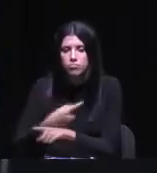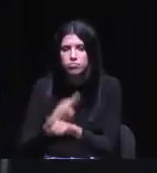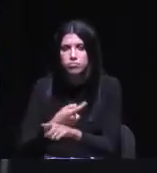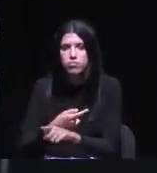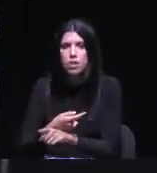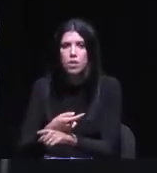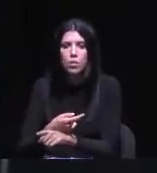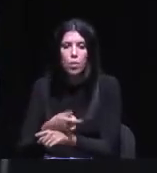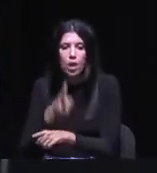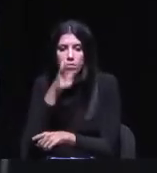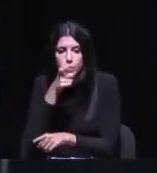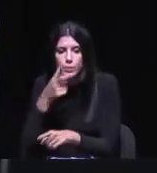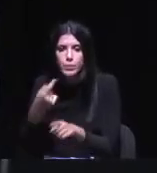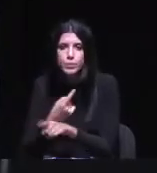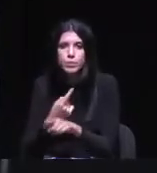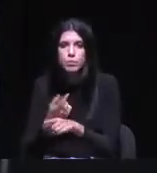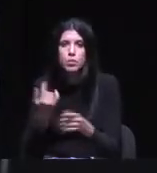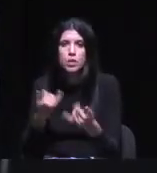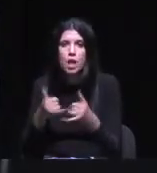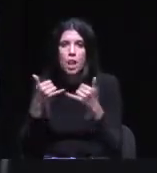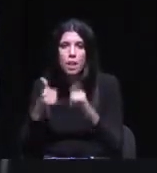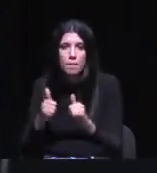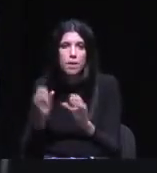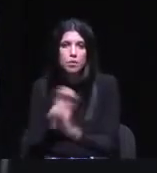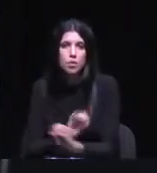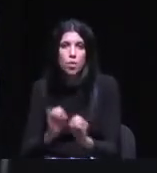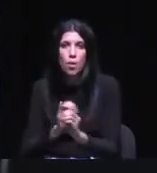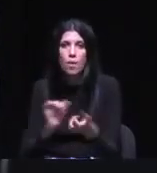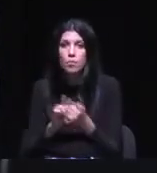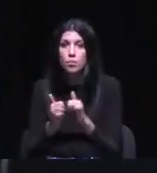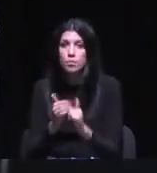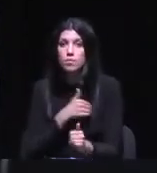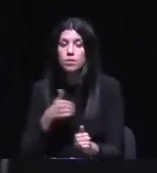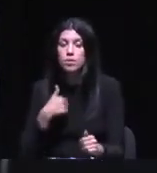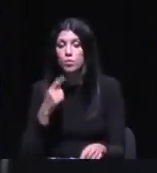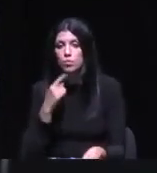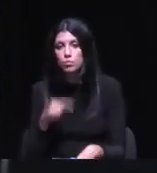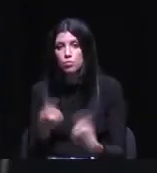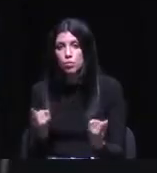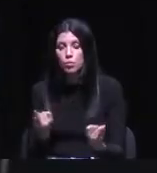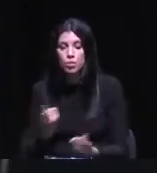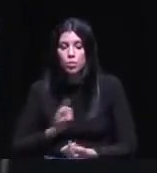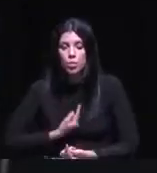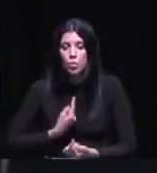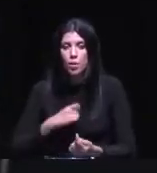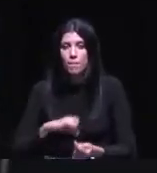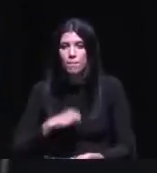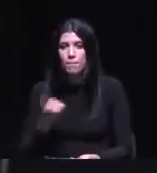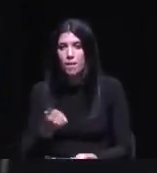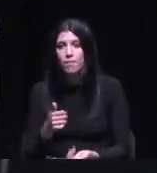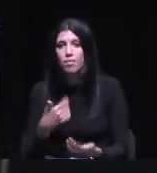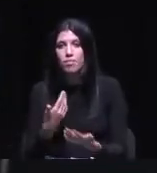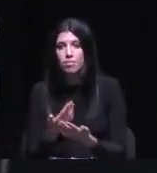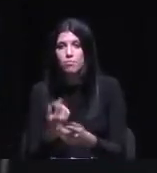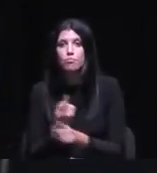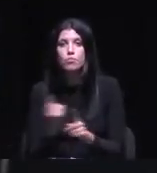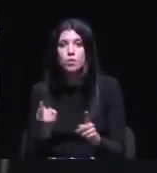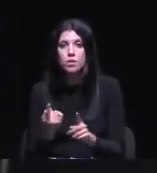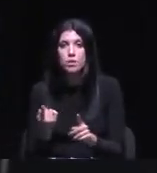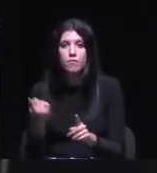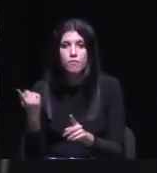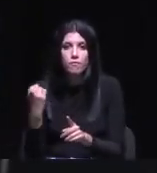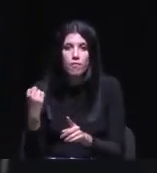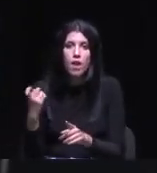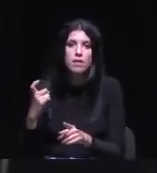das condutas. Estamos perante um grave problema de saúde pública que, no entendimento do PEV, resulta da ausência do